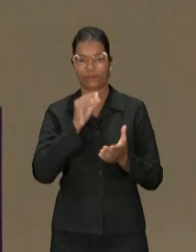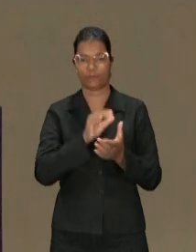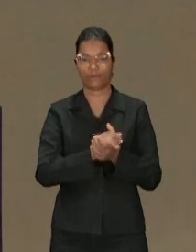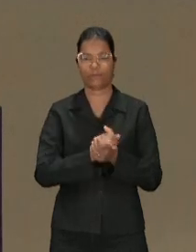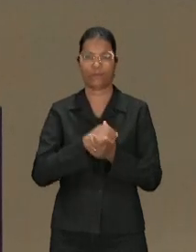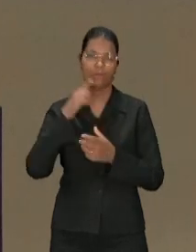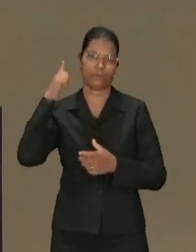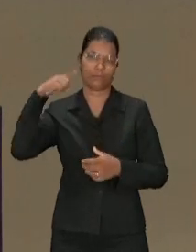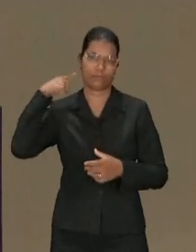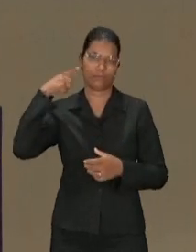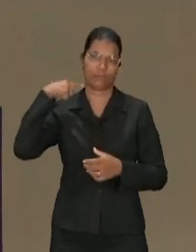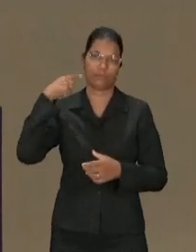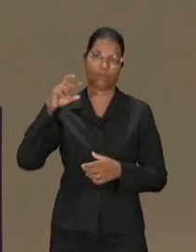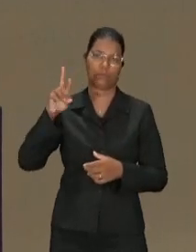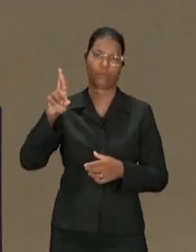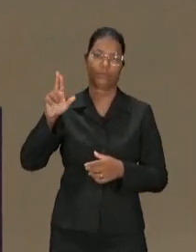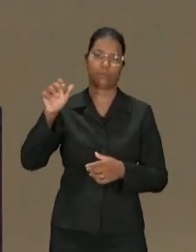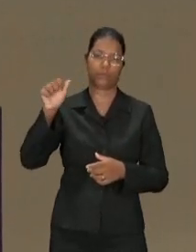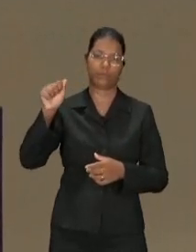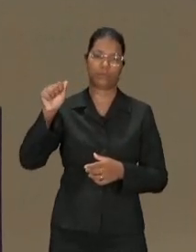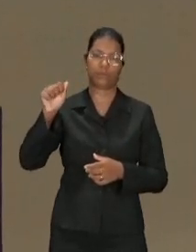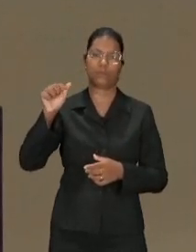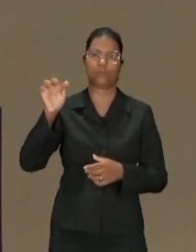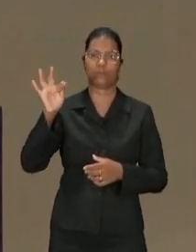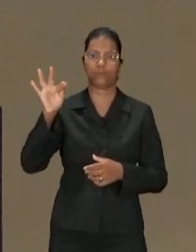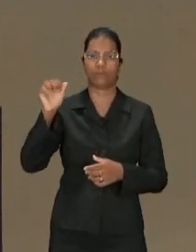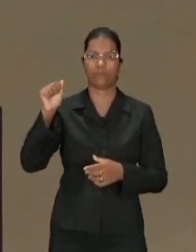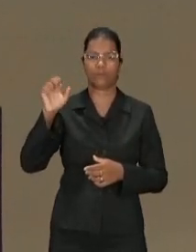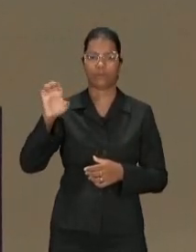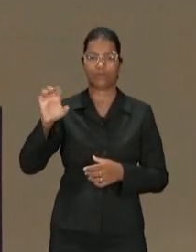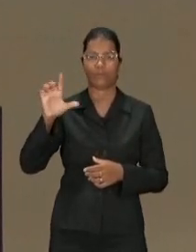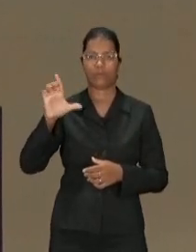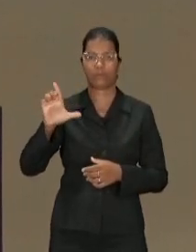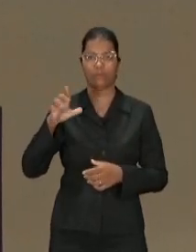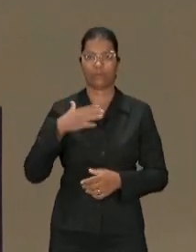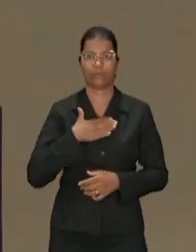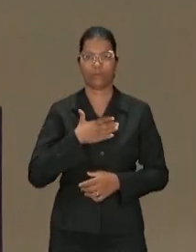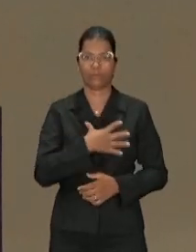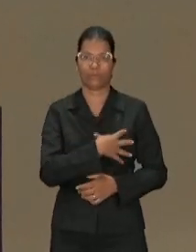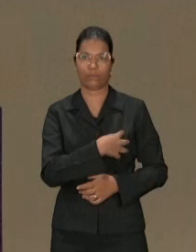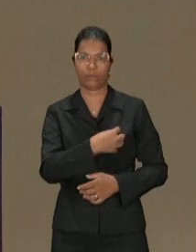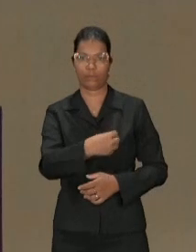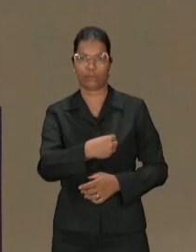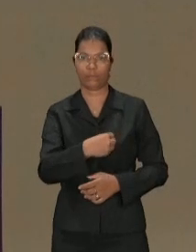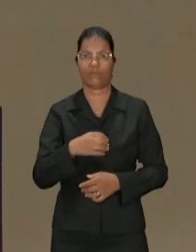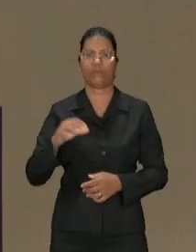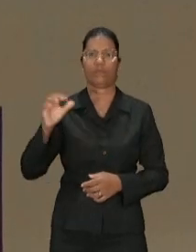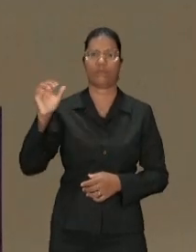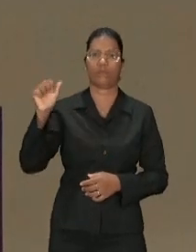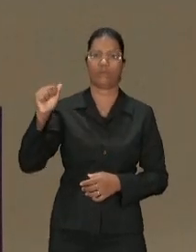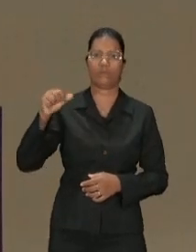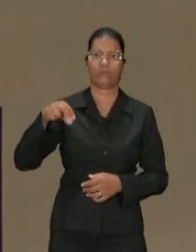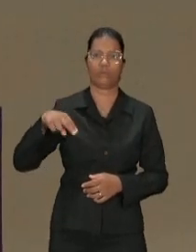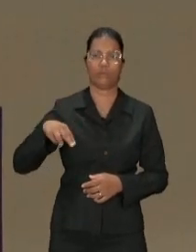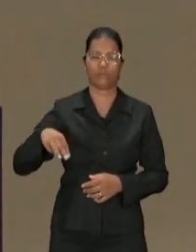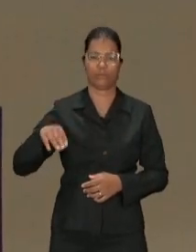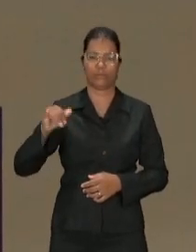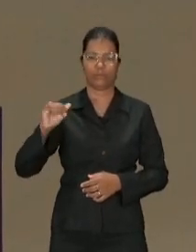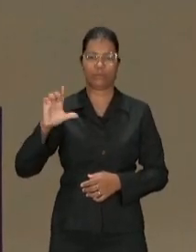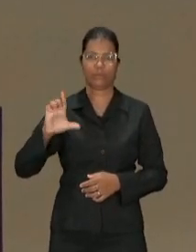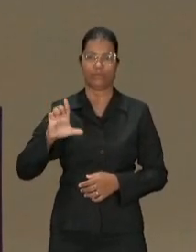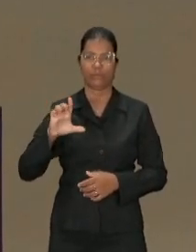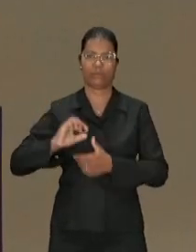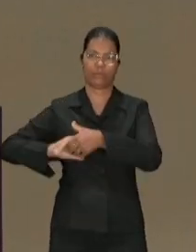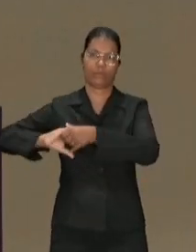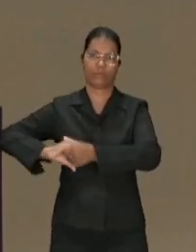advogada, Rafaela de Souza Haddad, e da minha filha, Aminha Haddad, cumprimento todas as mulheres, todas